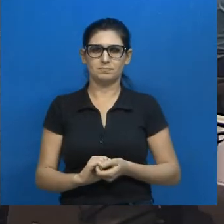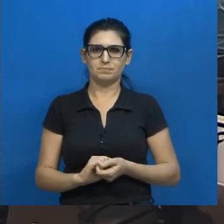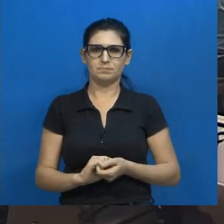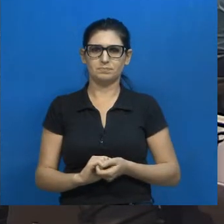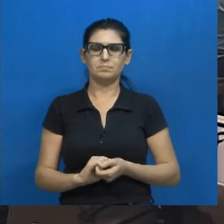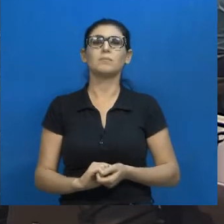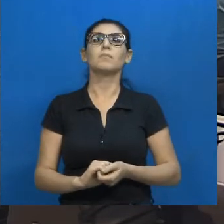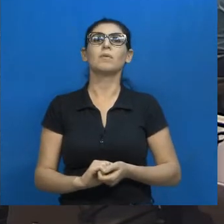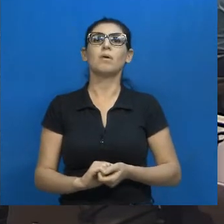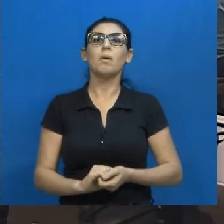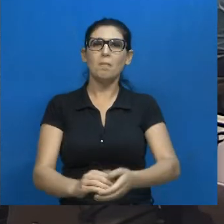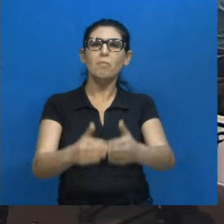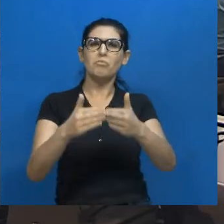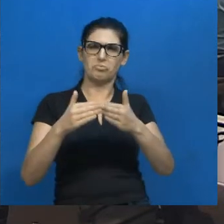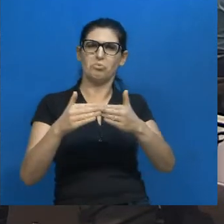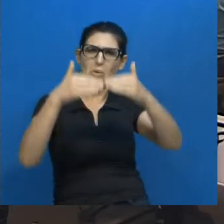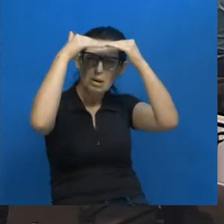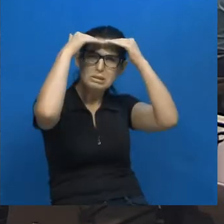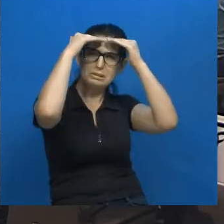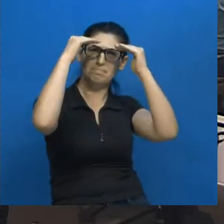Só por questão de ordem.